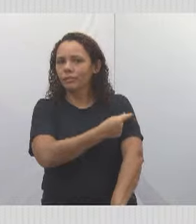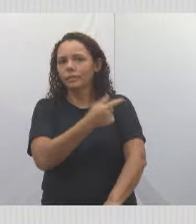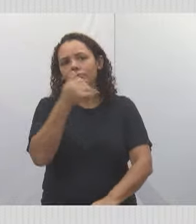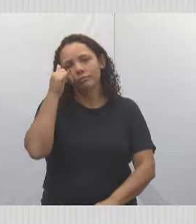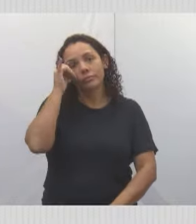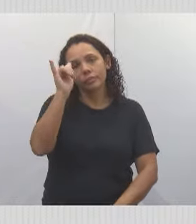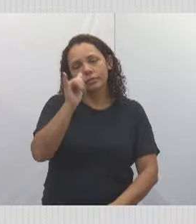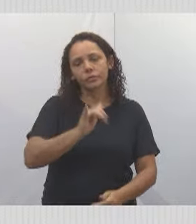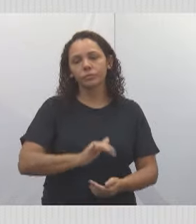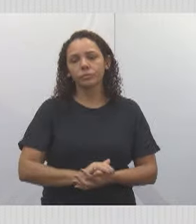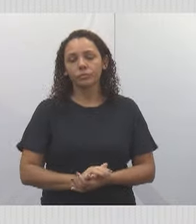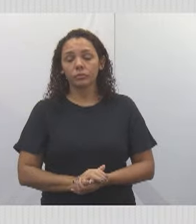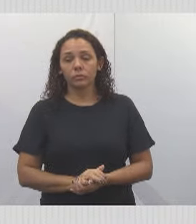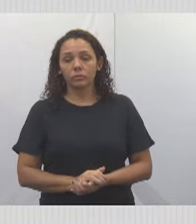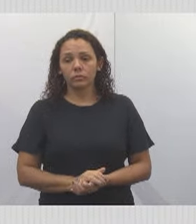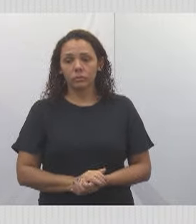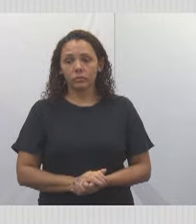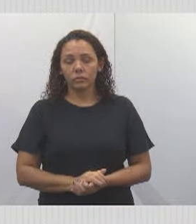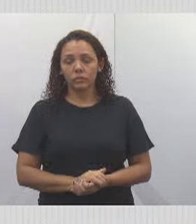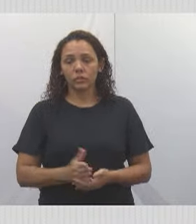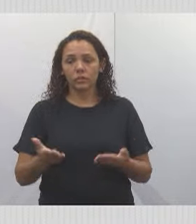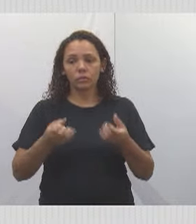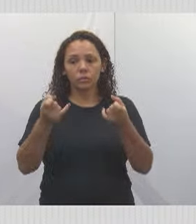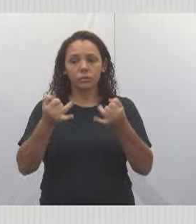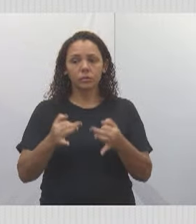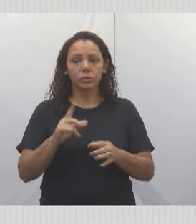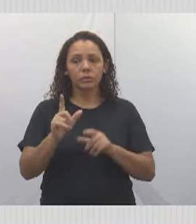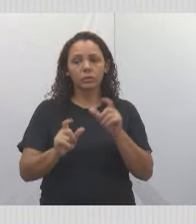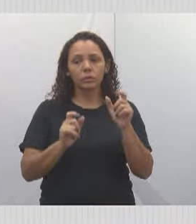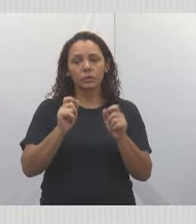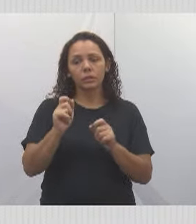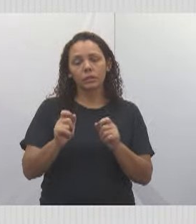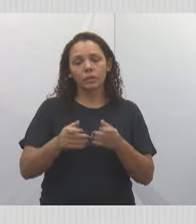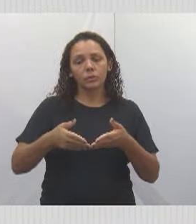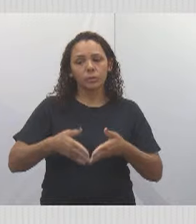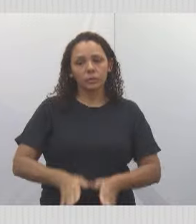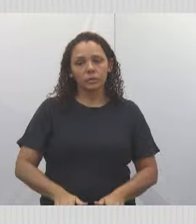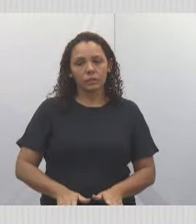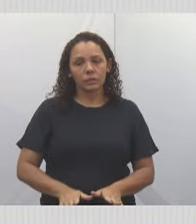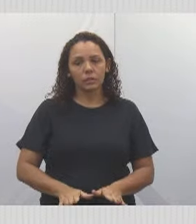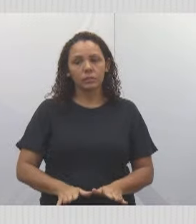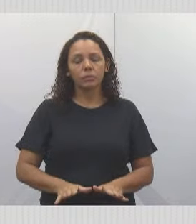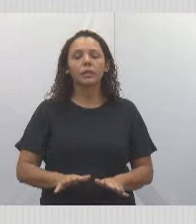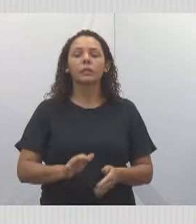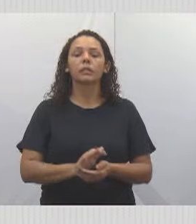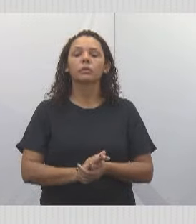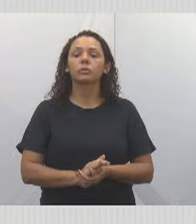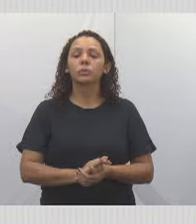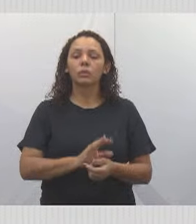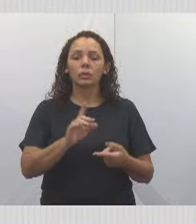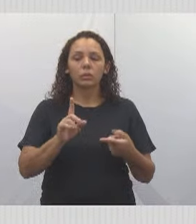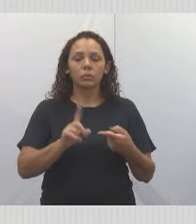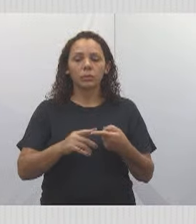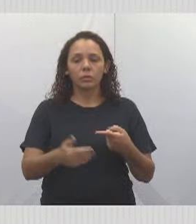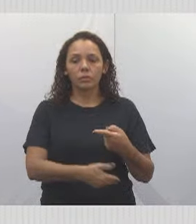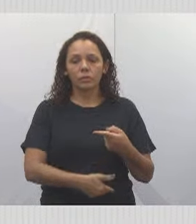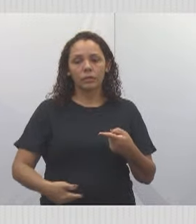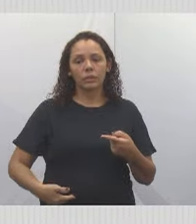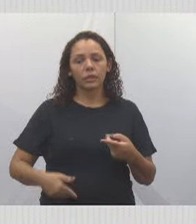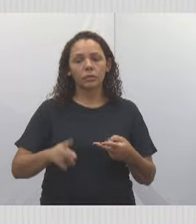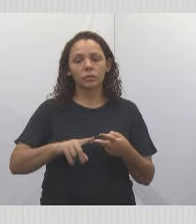Próxima. Então, agora falando um pouquinho sobre os nascimentos, tipo de parto, né? Cesáreo e